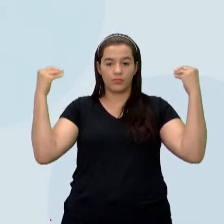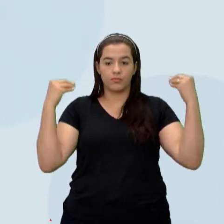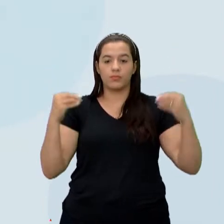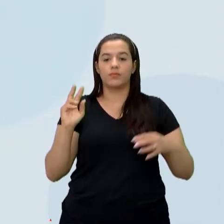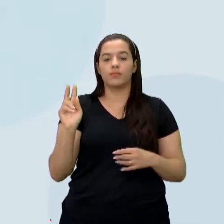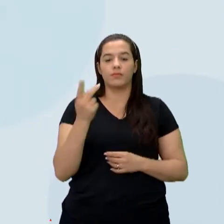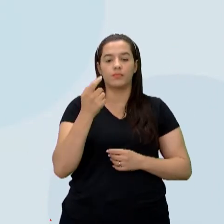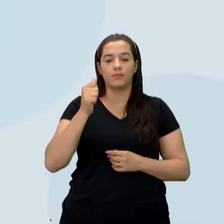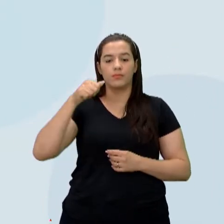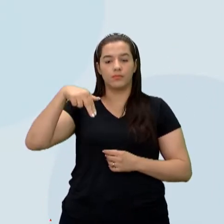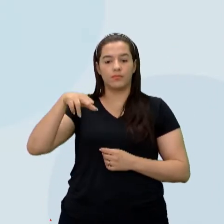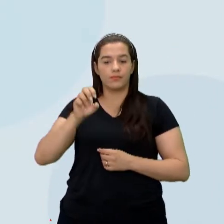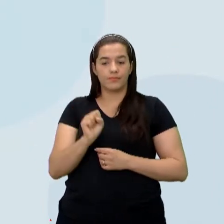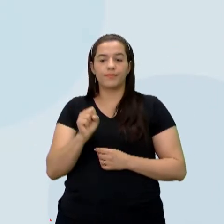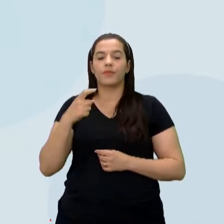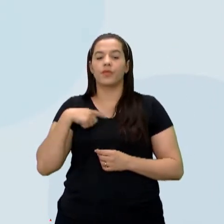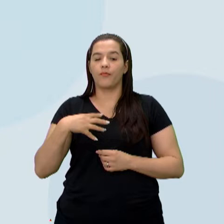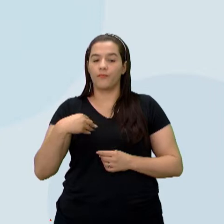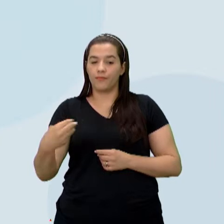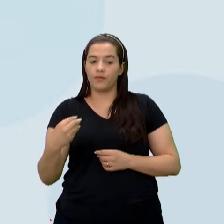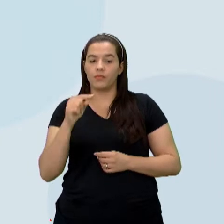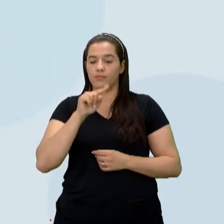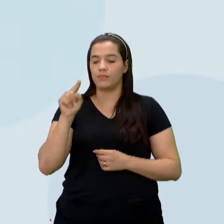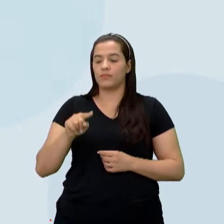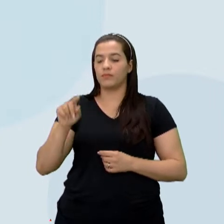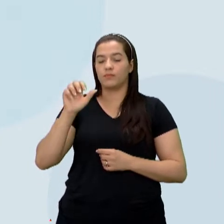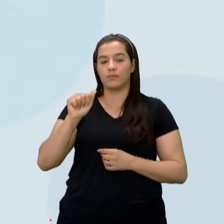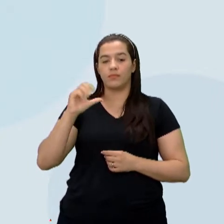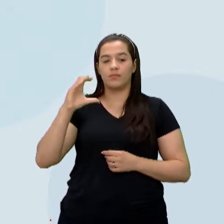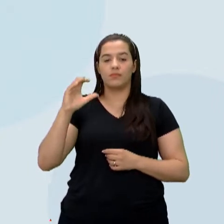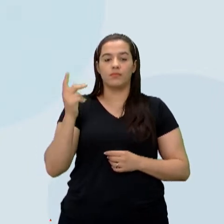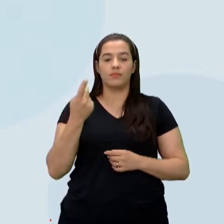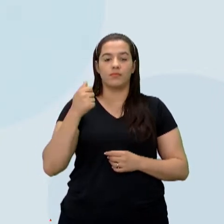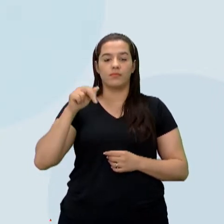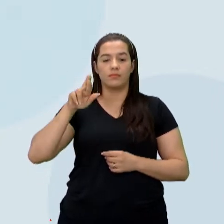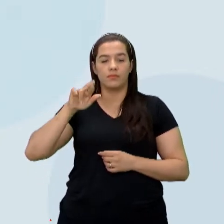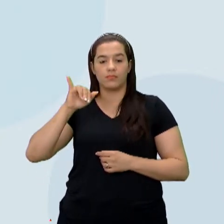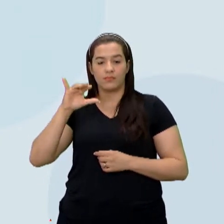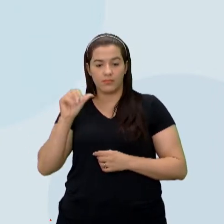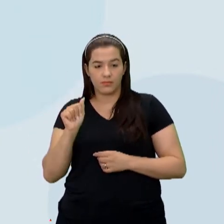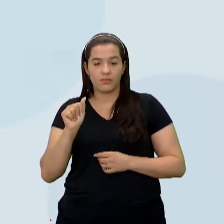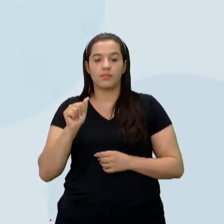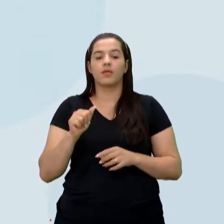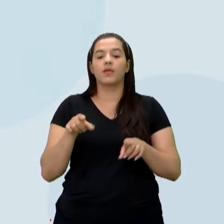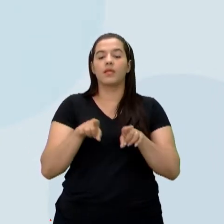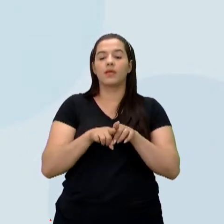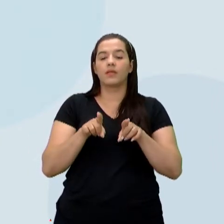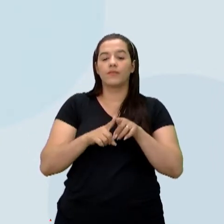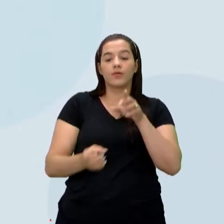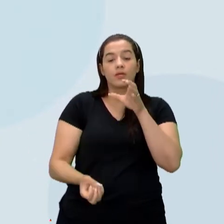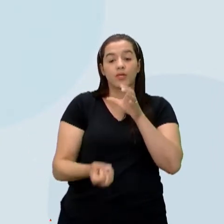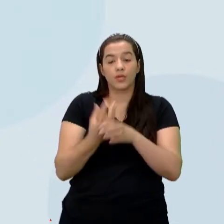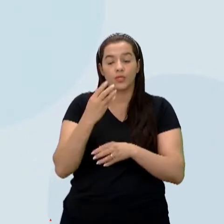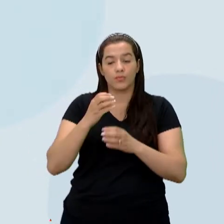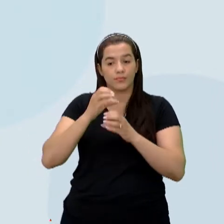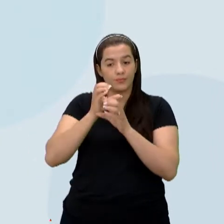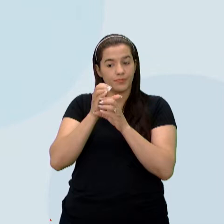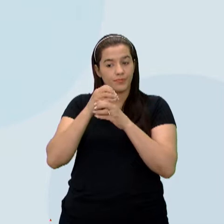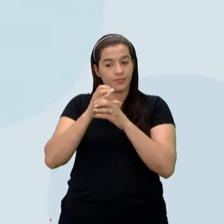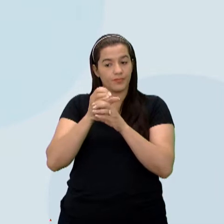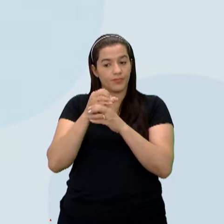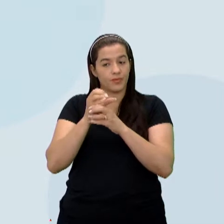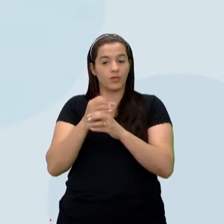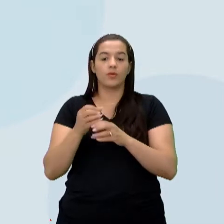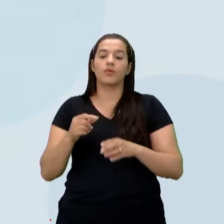seu filho Zacarias planejaram o primeiro microscópio. Era composto por uma